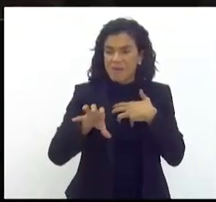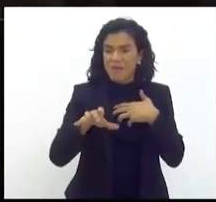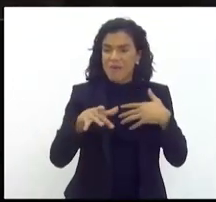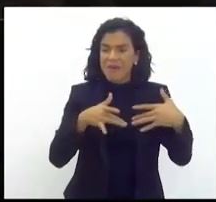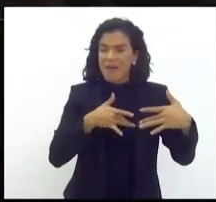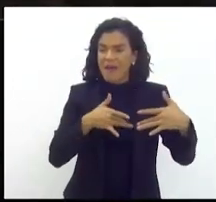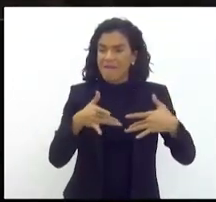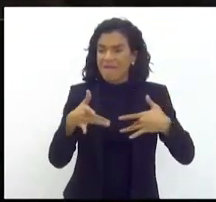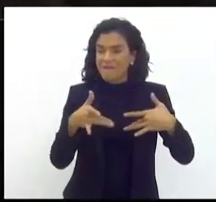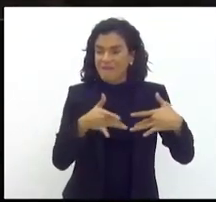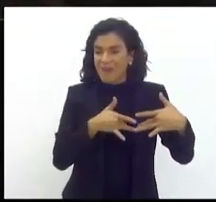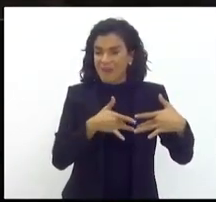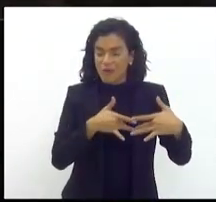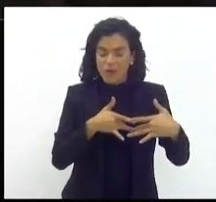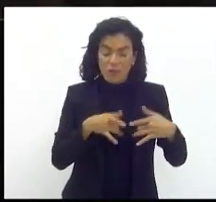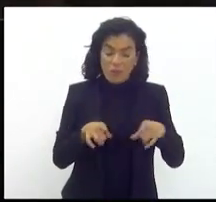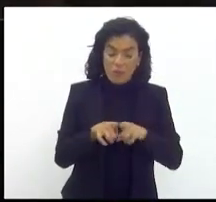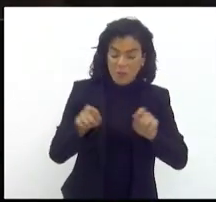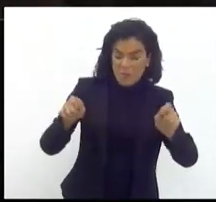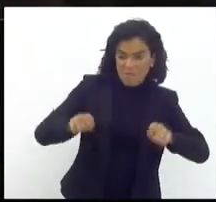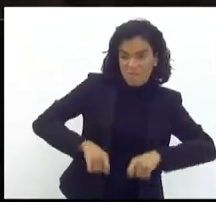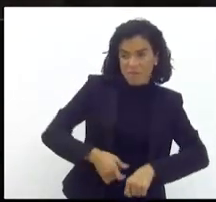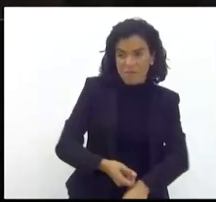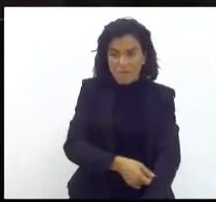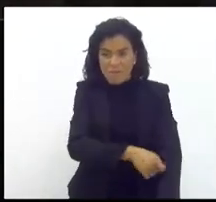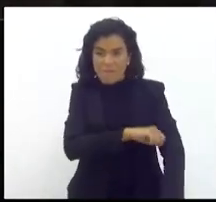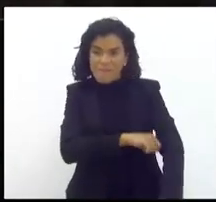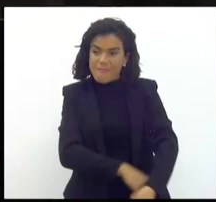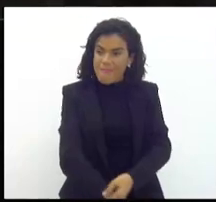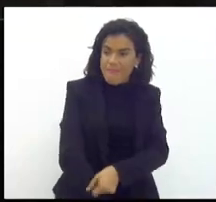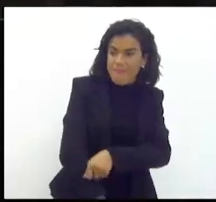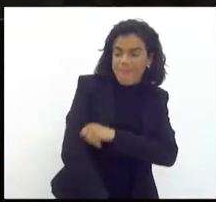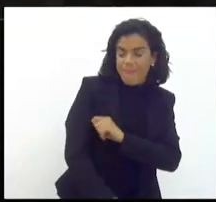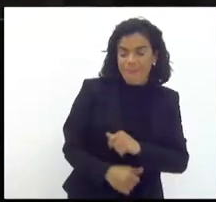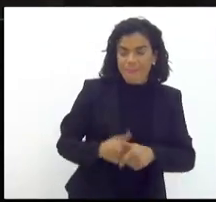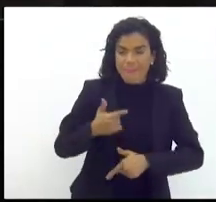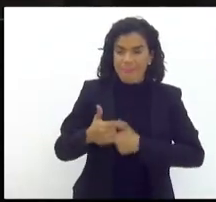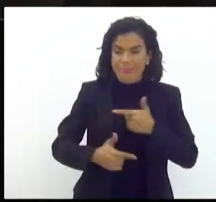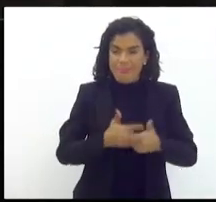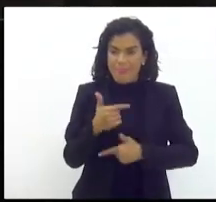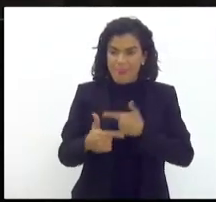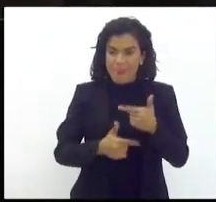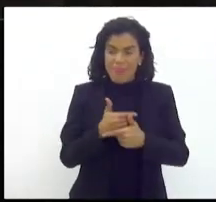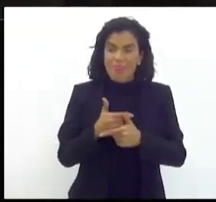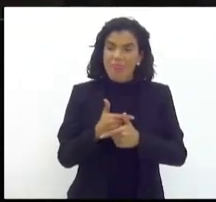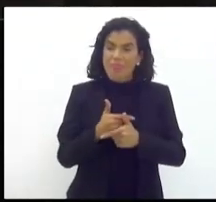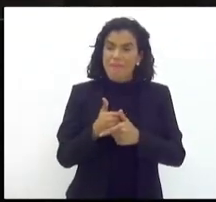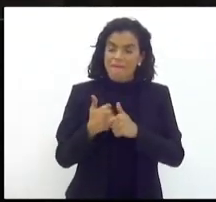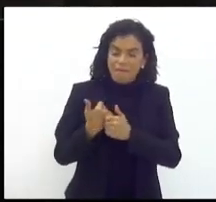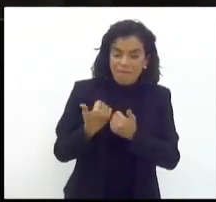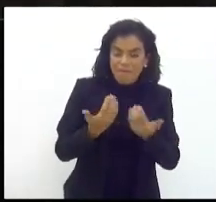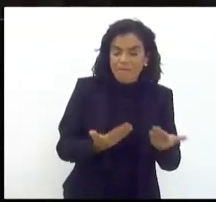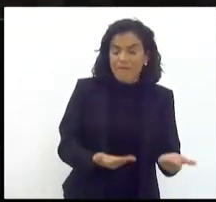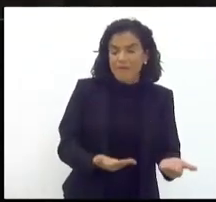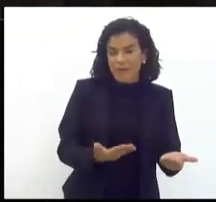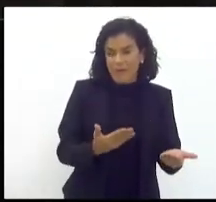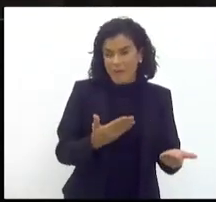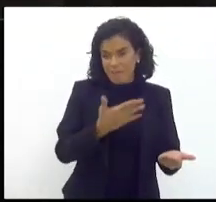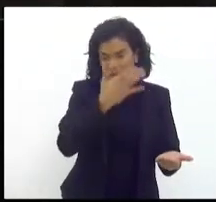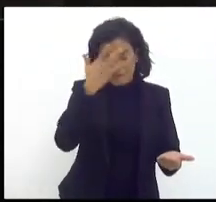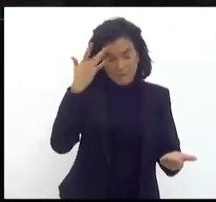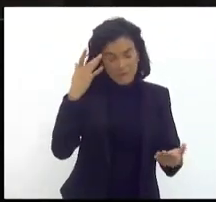afeto disposição de trabalho e disposição política também para com aqueles que operam